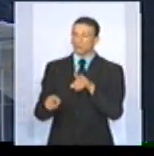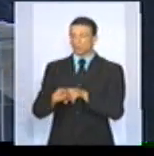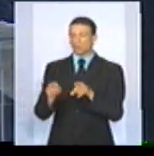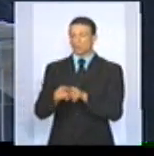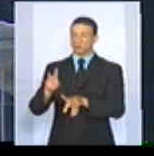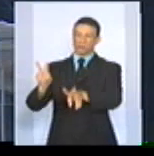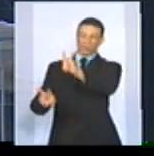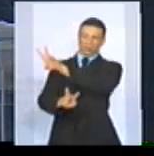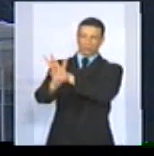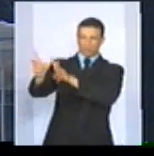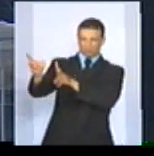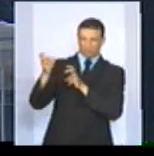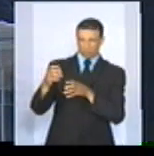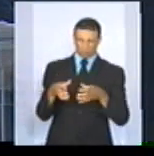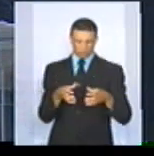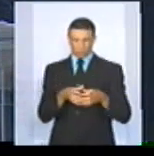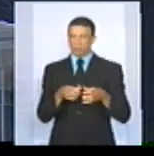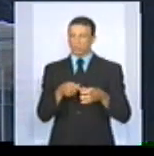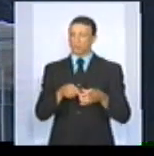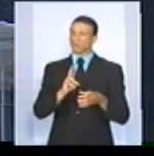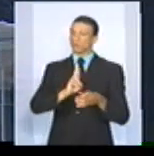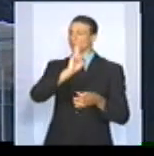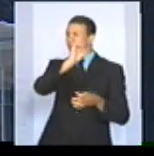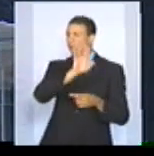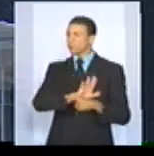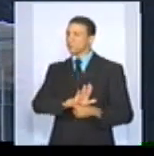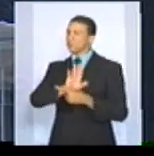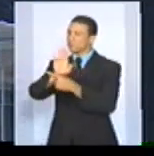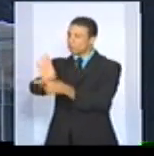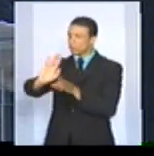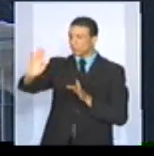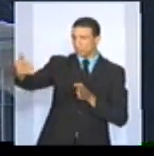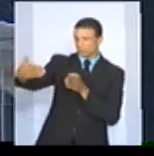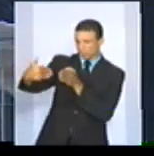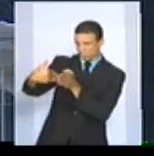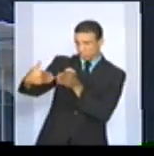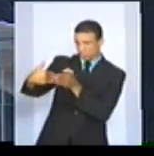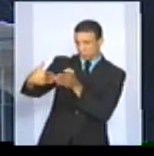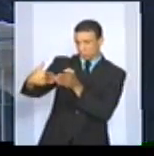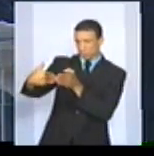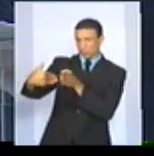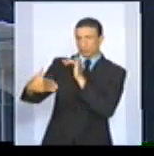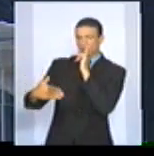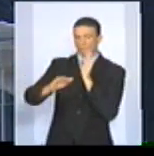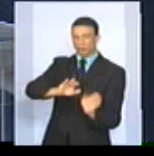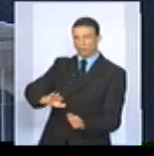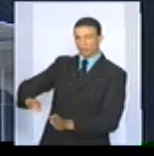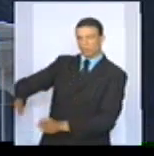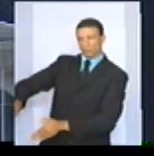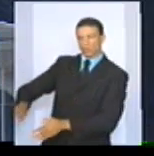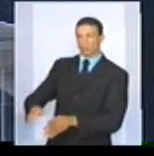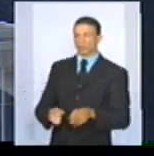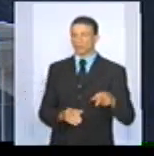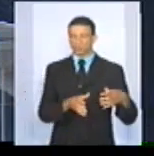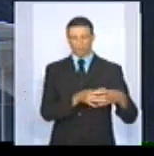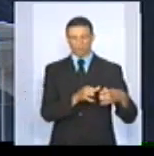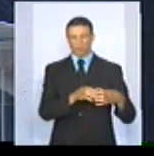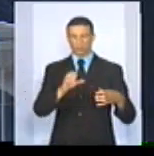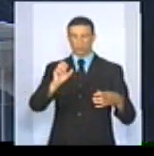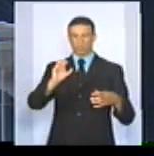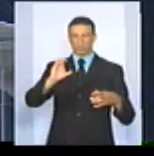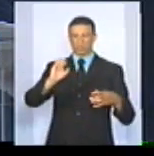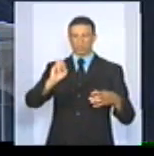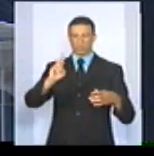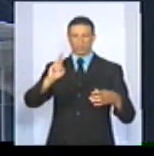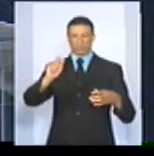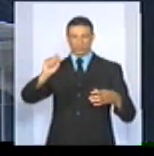são competência da União, que as exerce direta ou mediante outorga. O SEAC é definido como um serviço de telecomunicações,